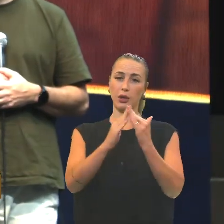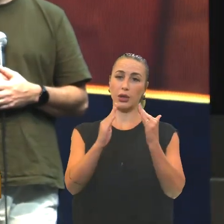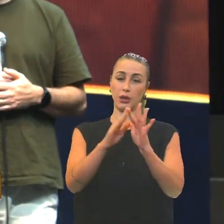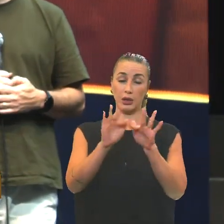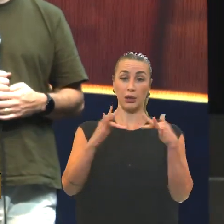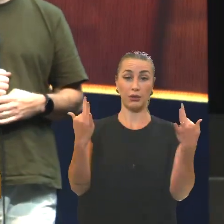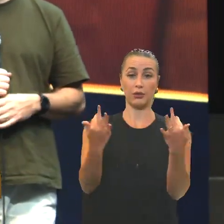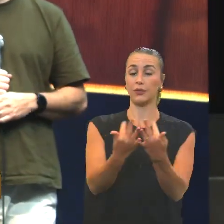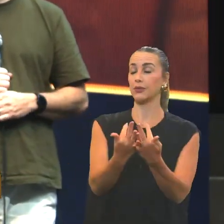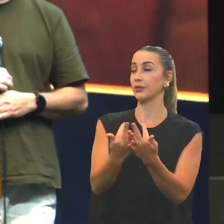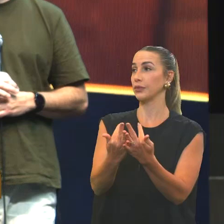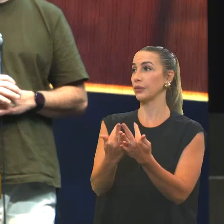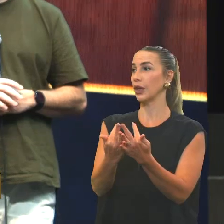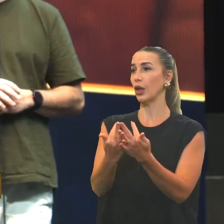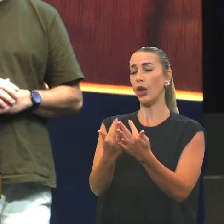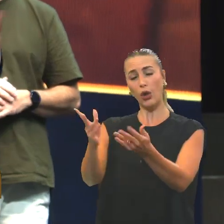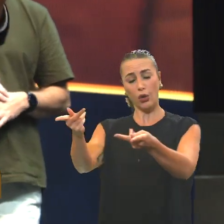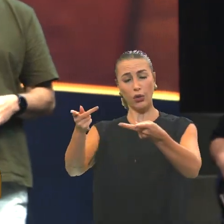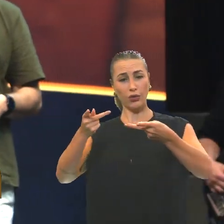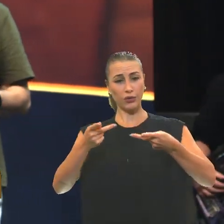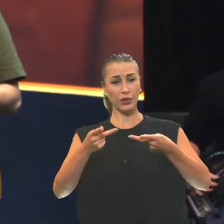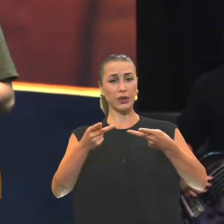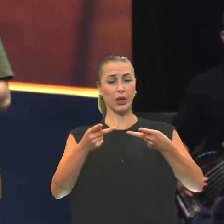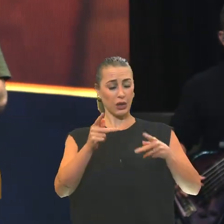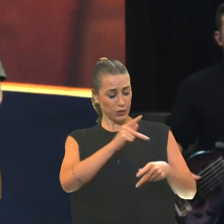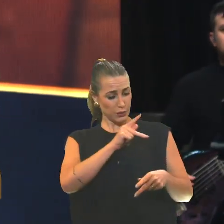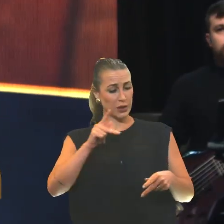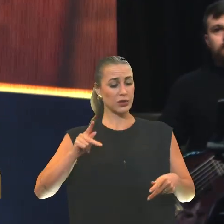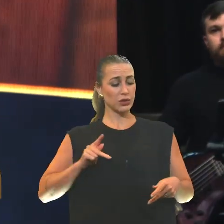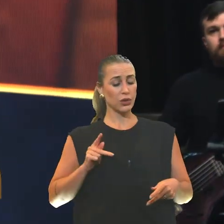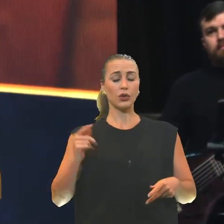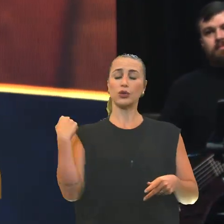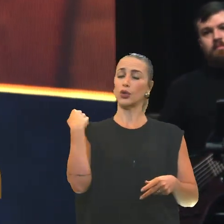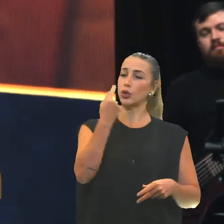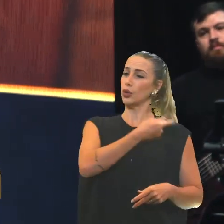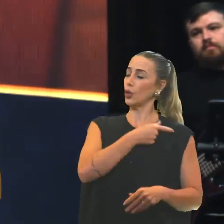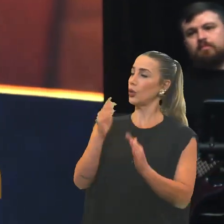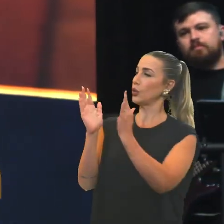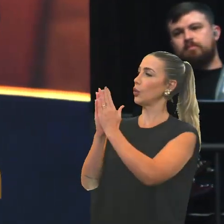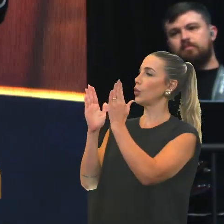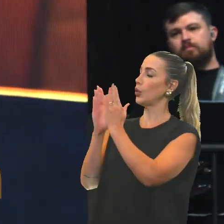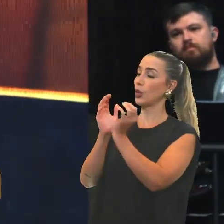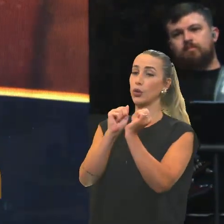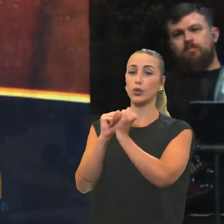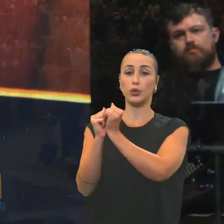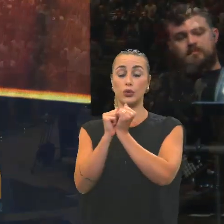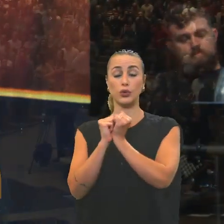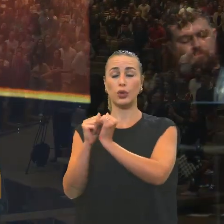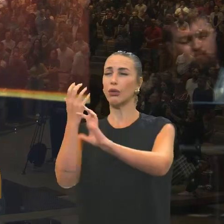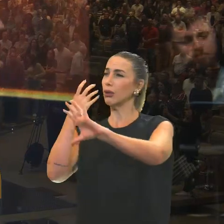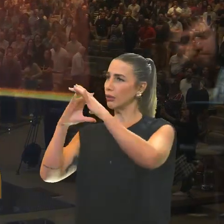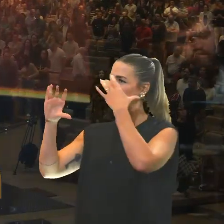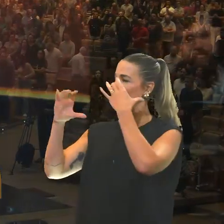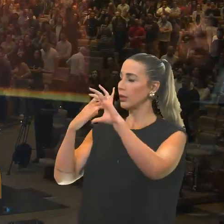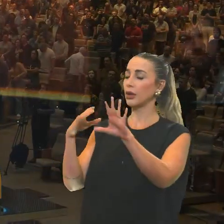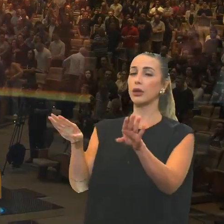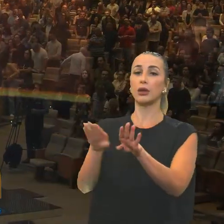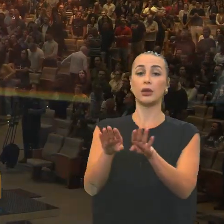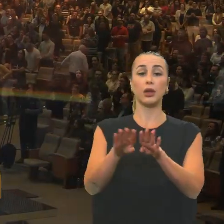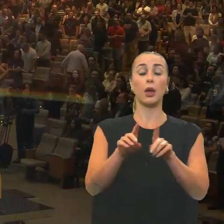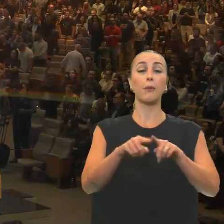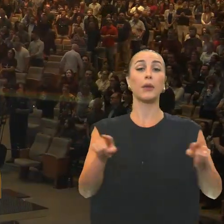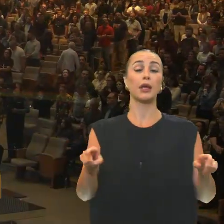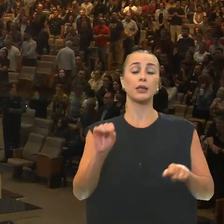Nós vamos orar por vocês. Eu vou orar por você, a gente vai cantar, vamos terminar o nosso culto. Mas se você quer uma oração pela tua casa, pela